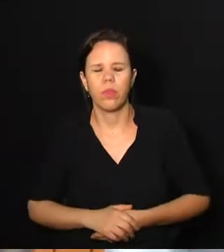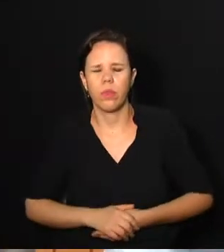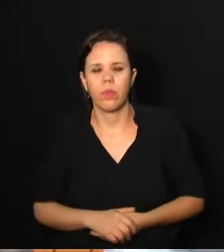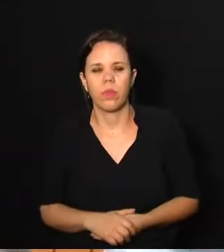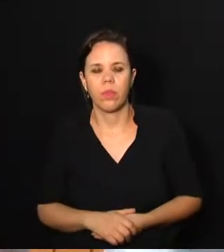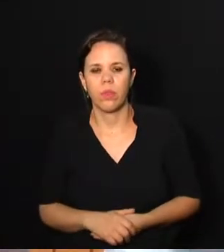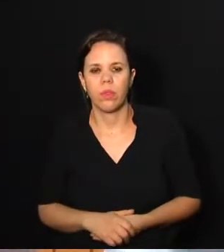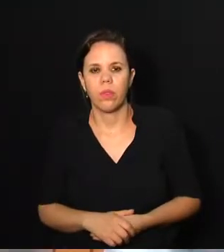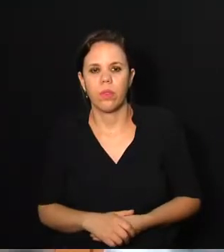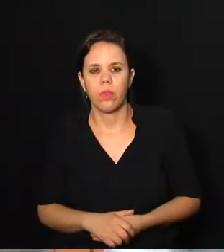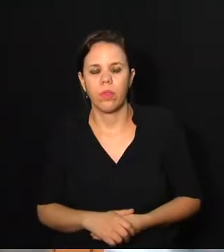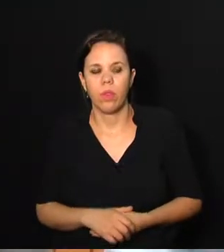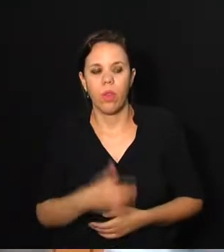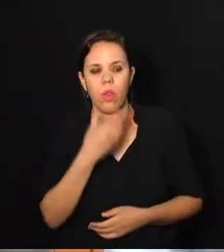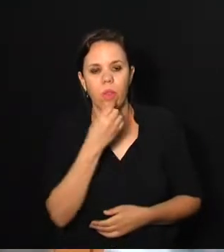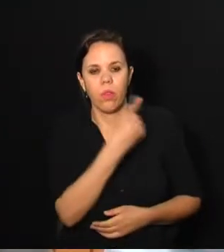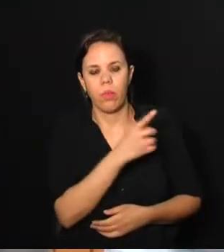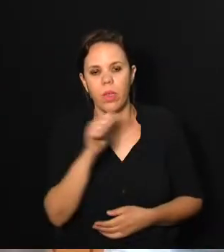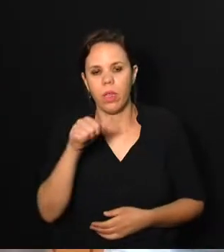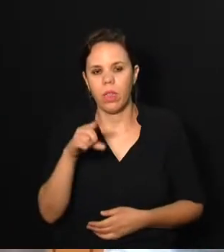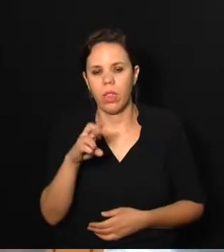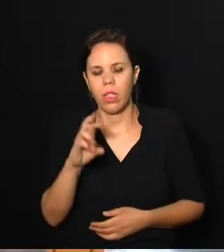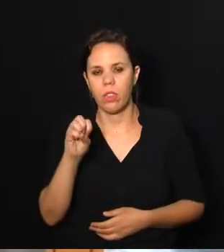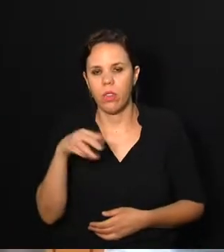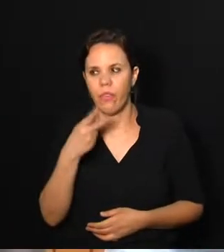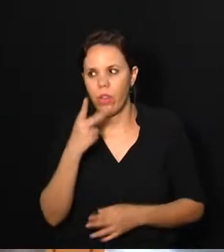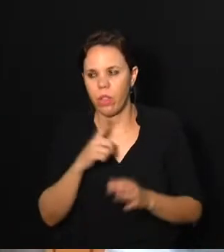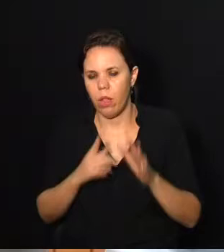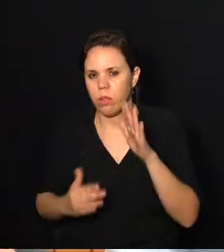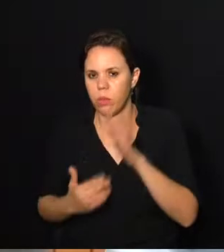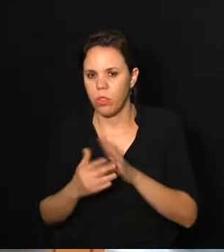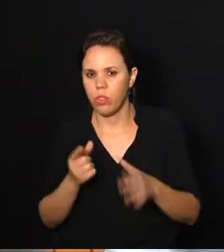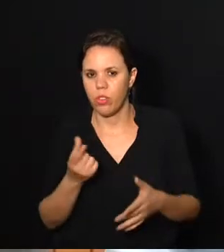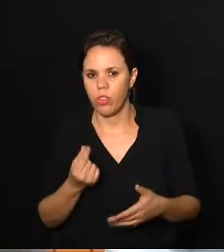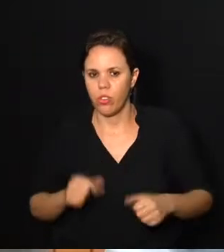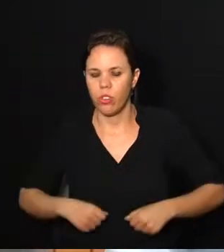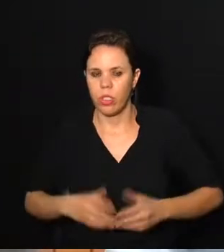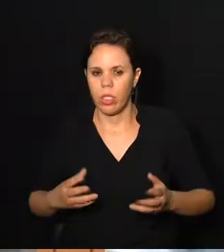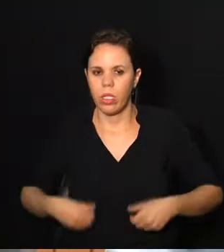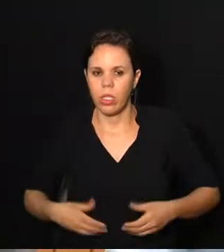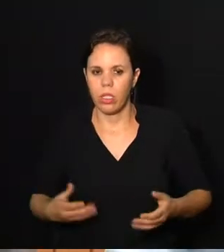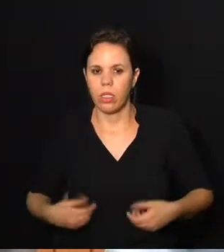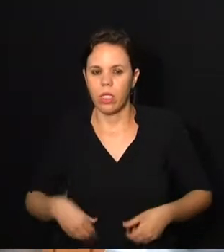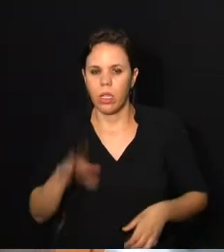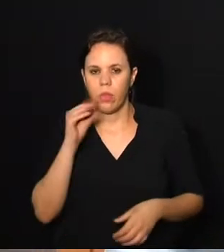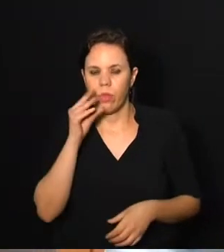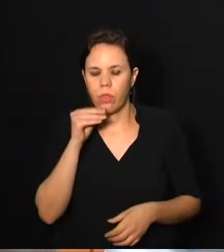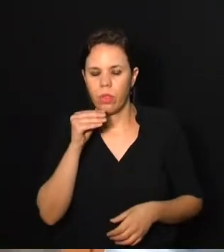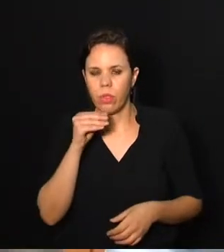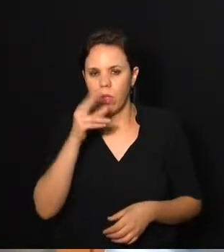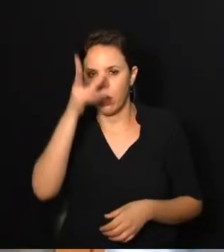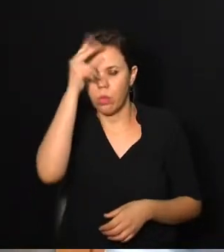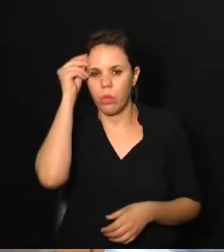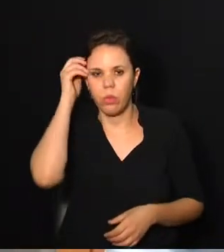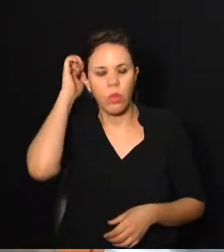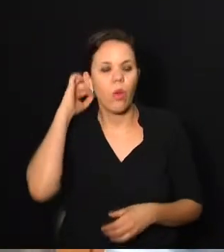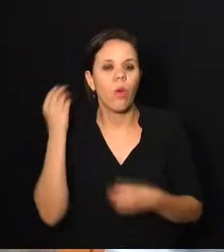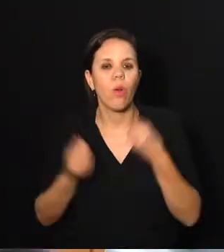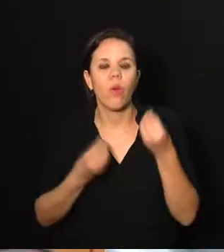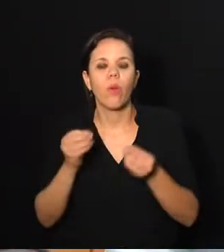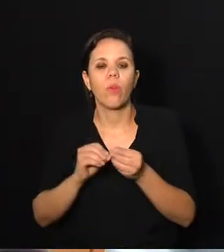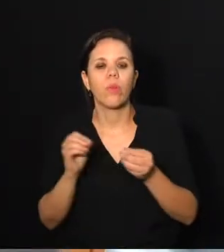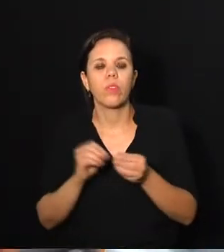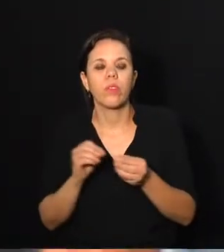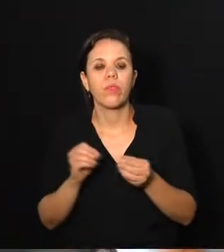o Anderson quis dizer é assim, o prefeito tem um limite para gastar com servidores. Agora, como que nós vamos tocar